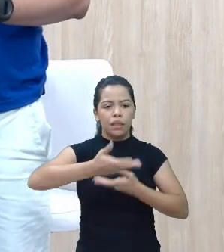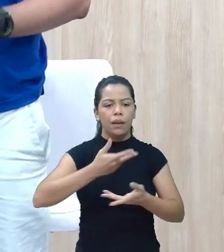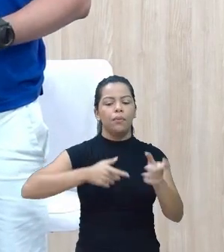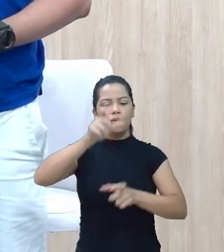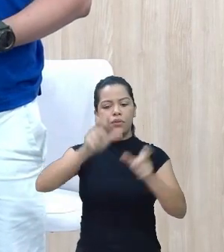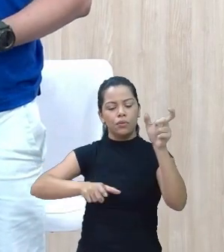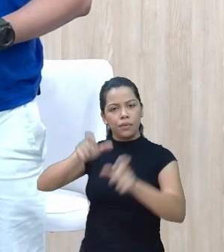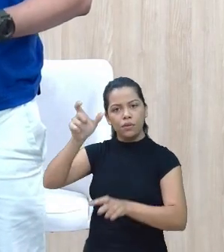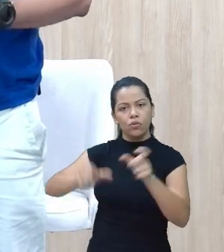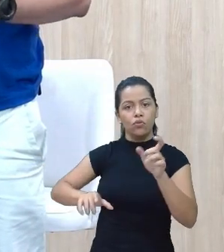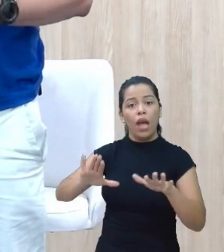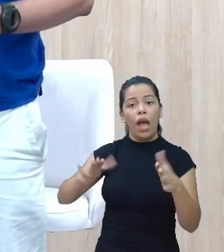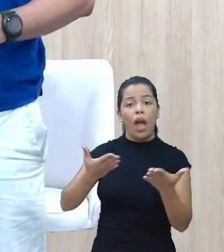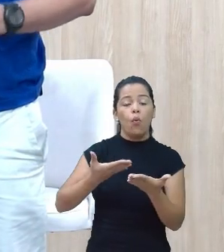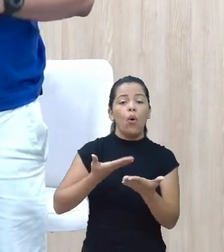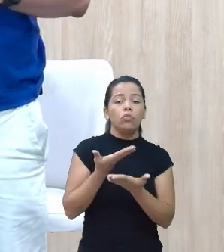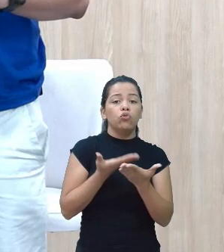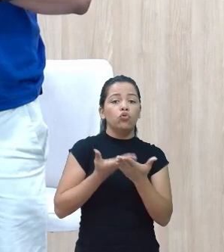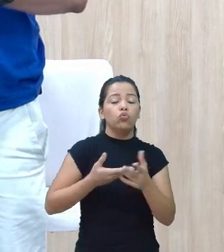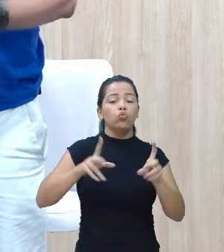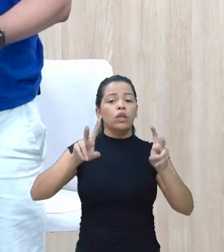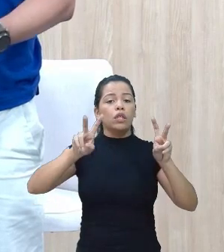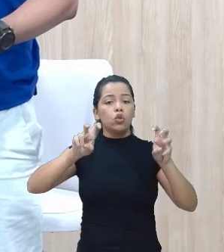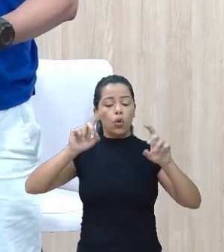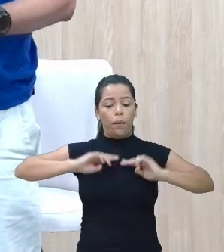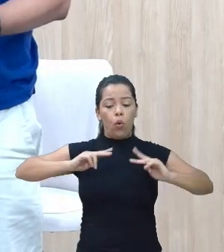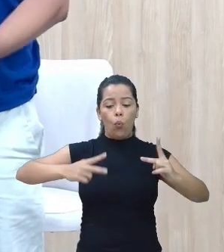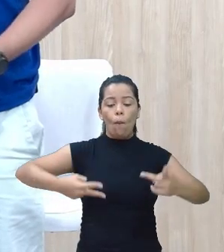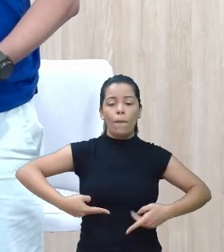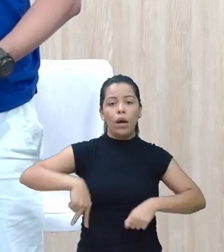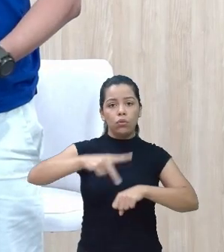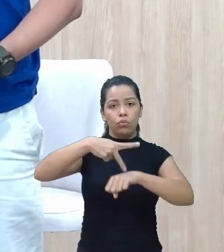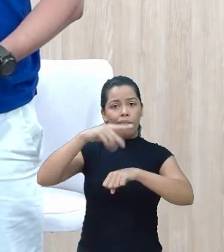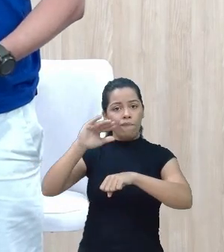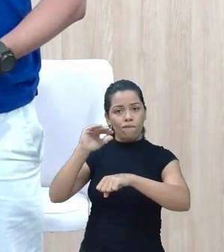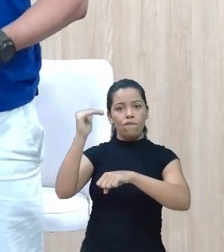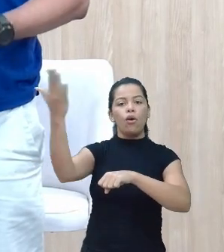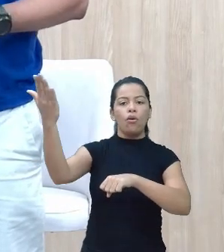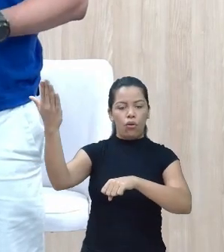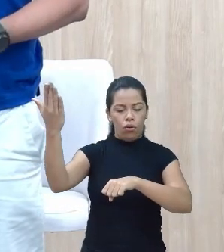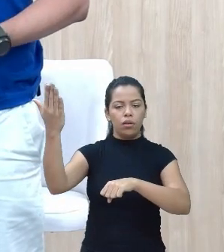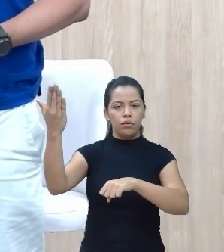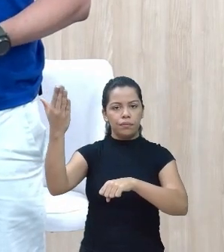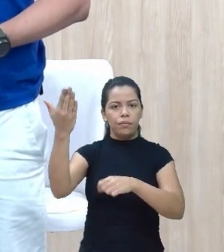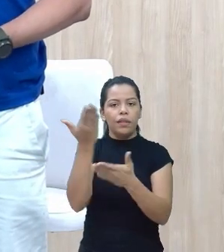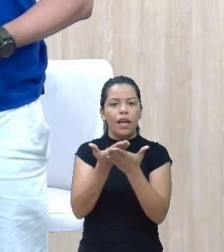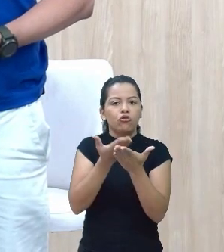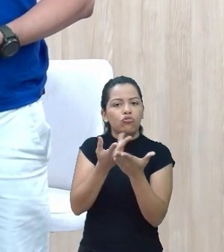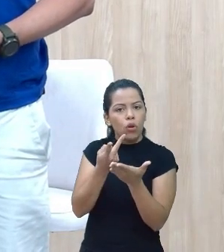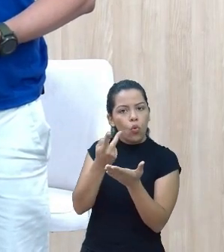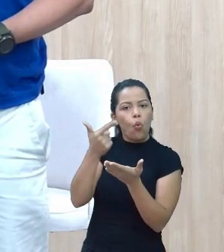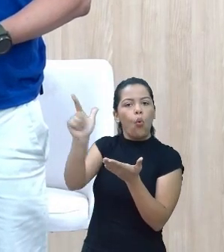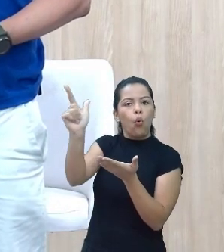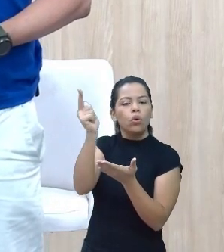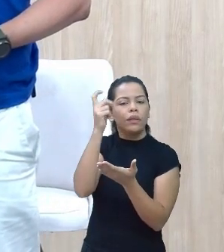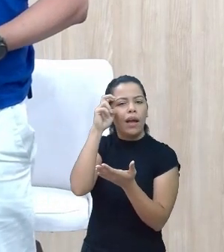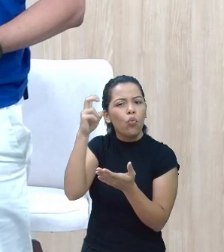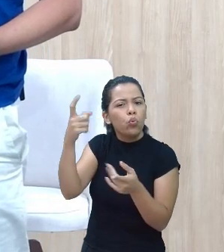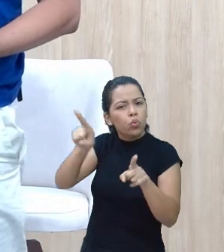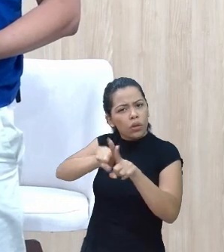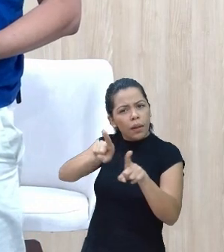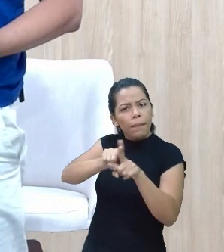idioma estrangeiro, você também está estudando uma outra cultura. Você está começando a desenvolver